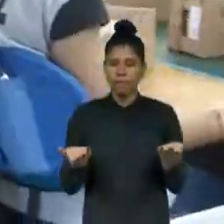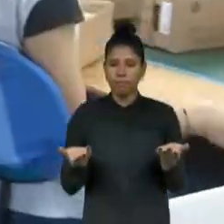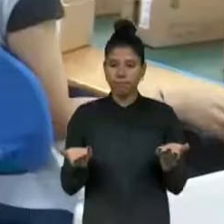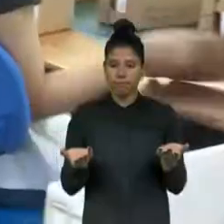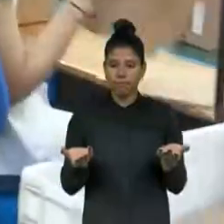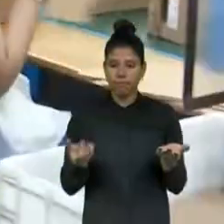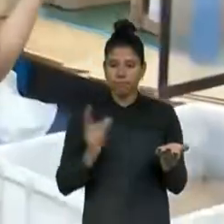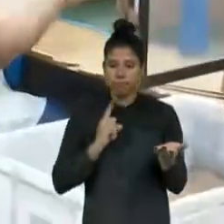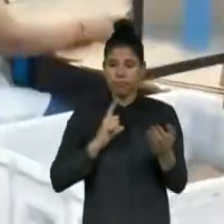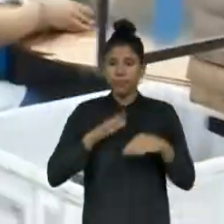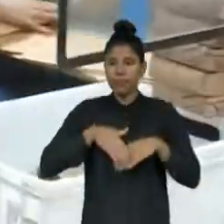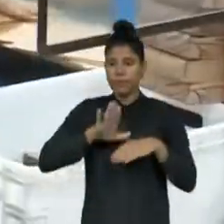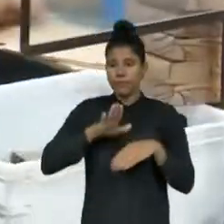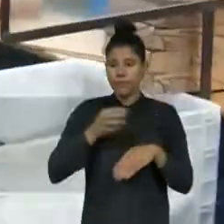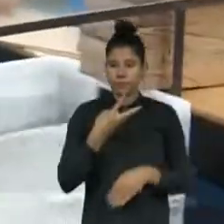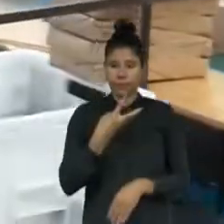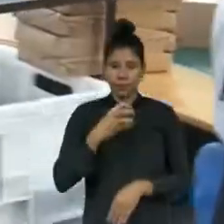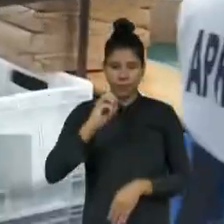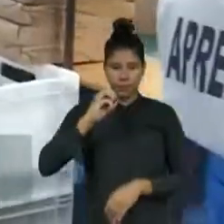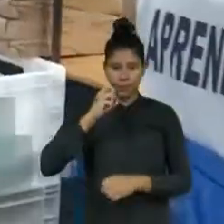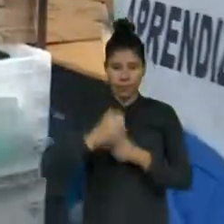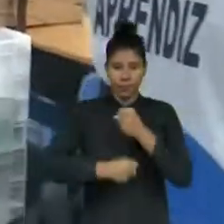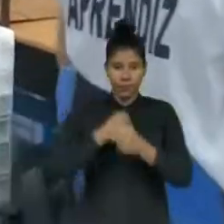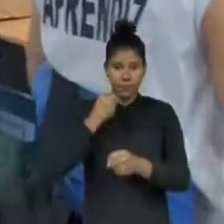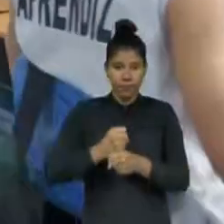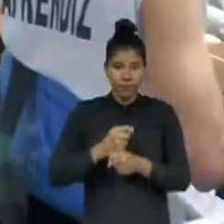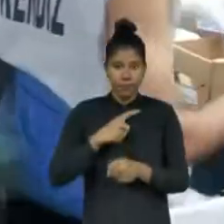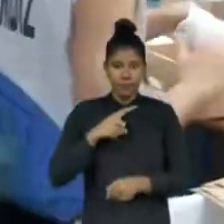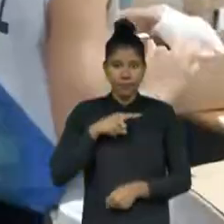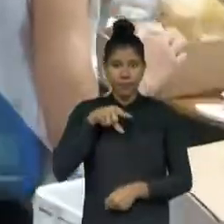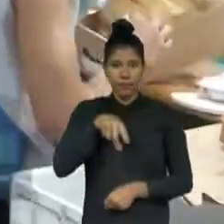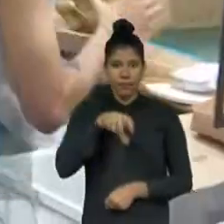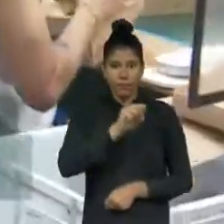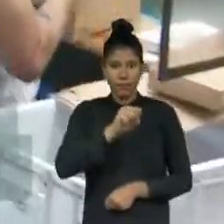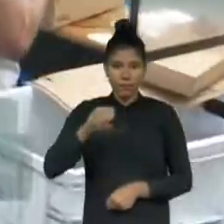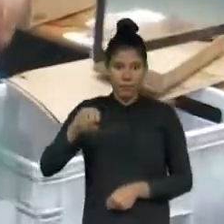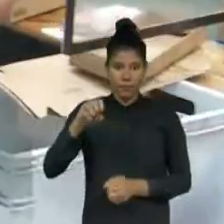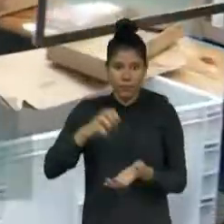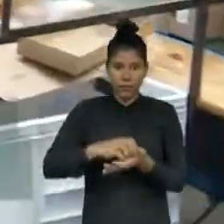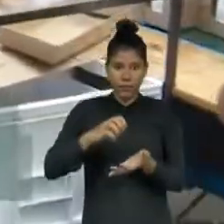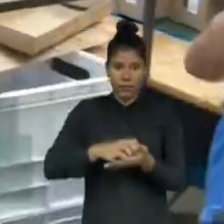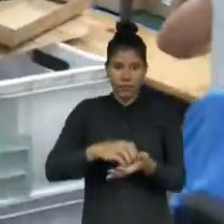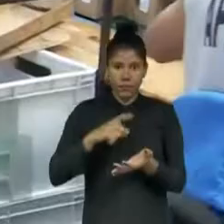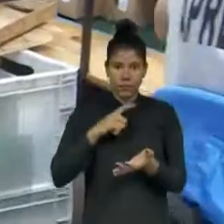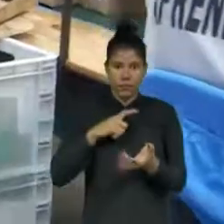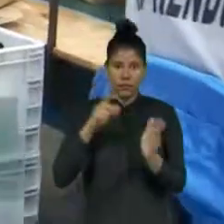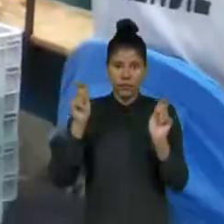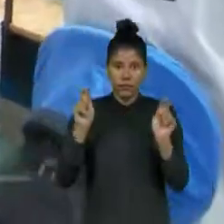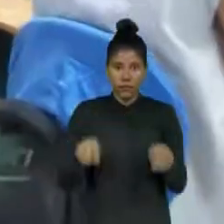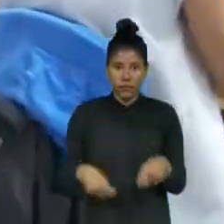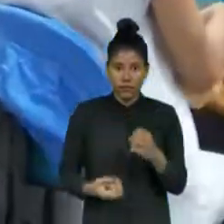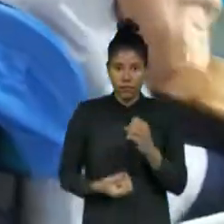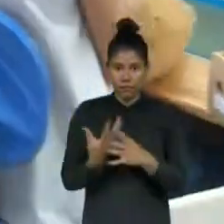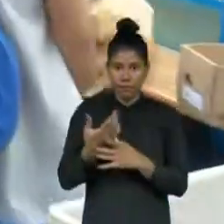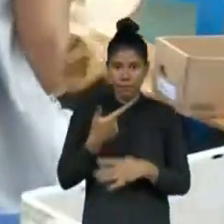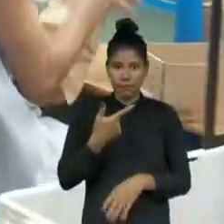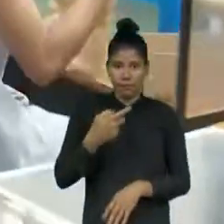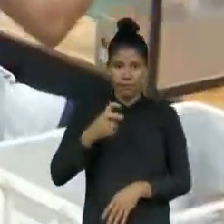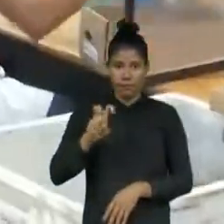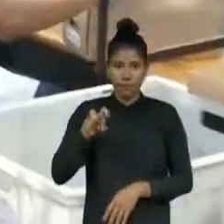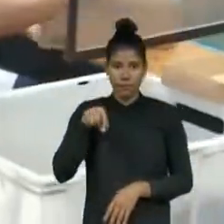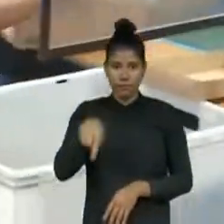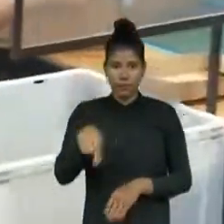mais de 30 anos no mercado, possui 1.800 funcionários com capacidade de produzir 25 mil calçados por